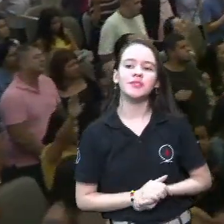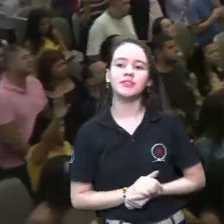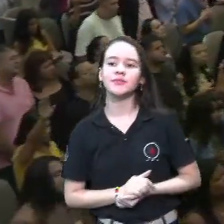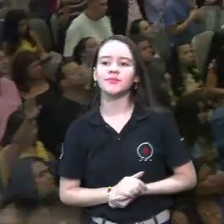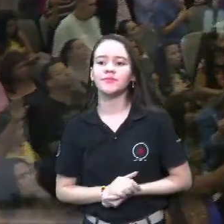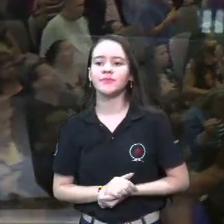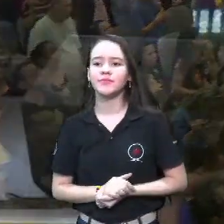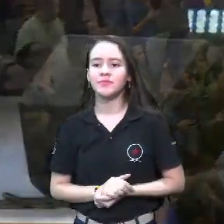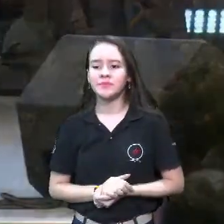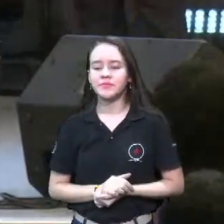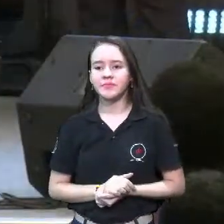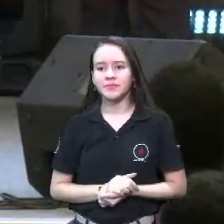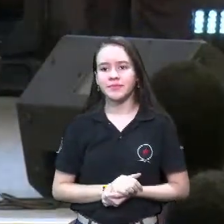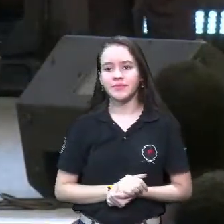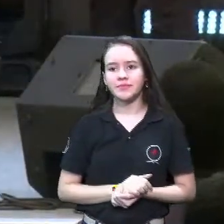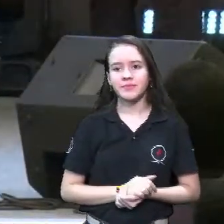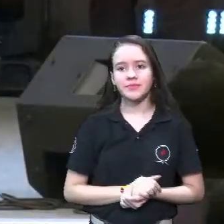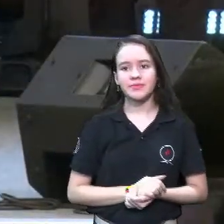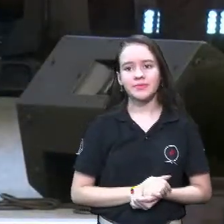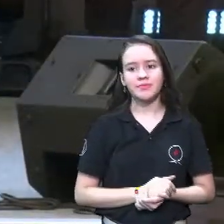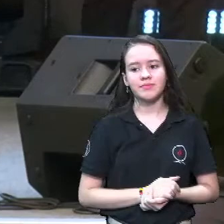Sentindo a presença dele aqui.